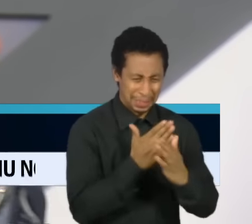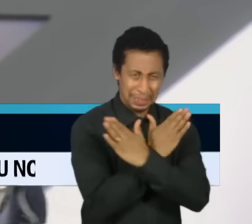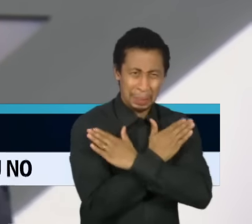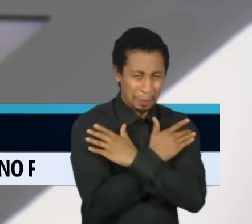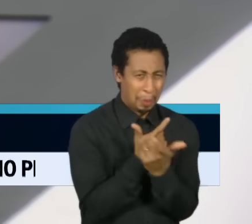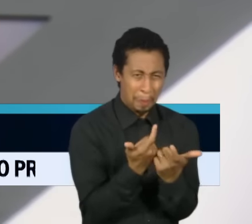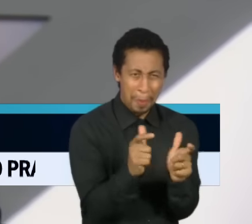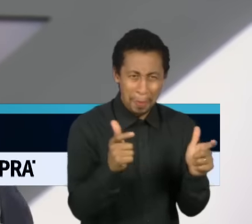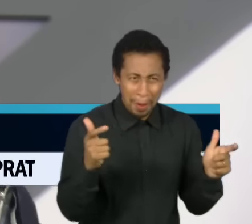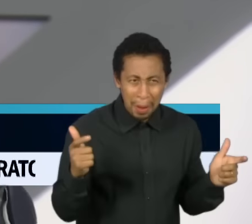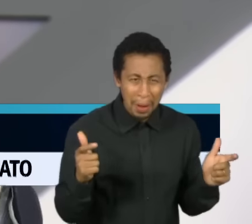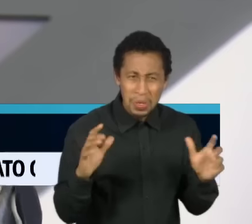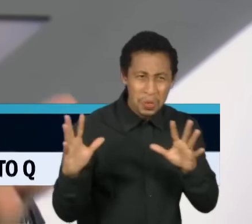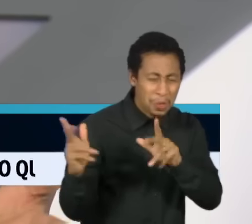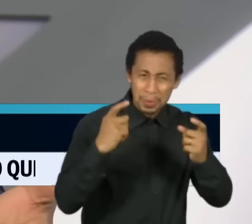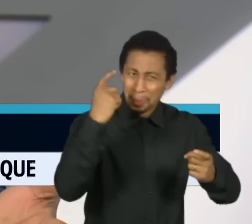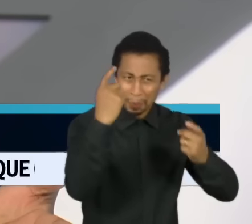Sem